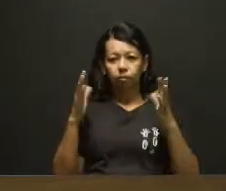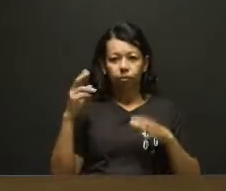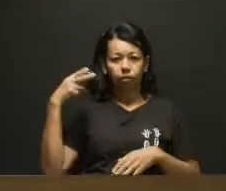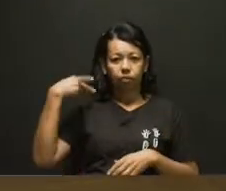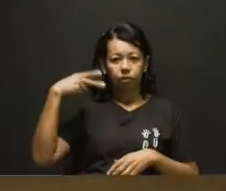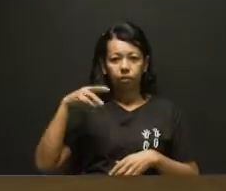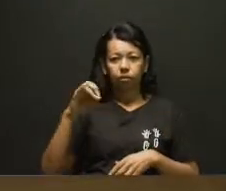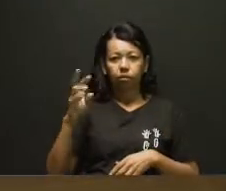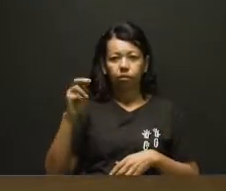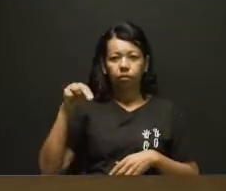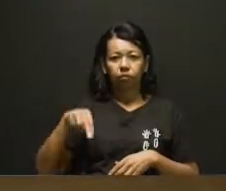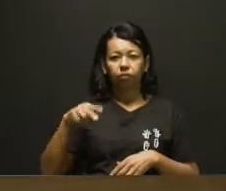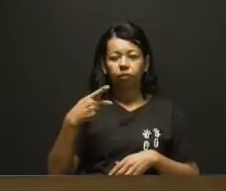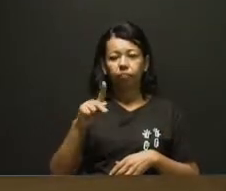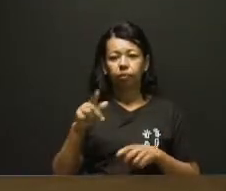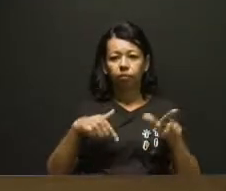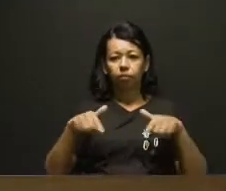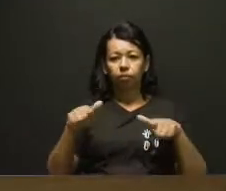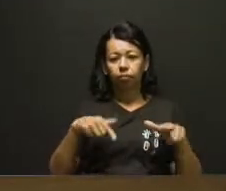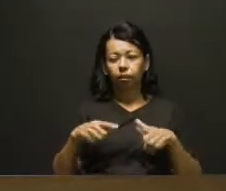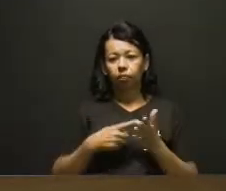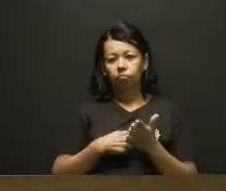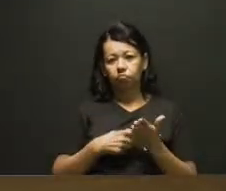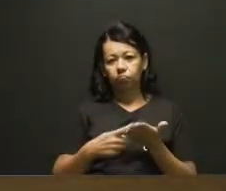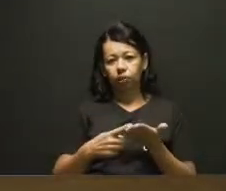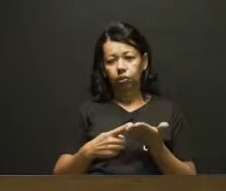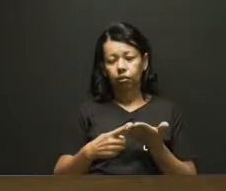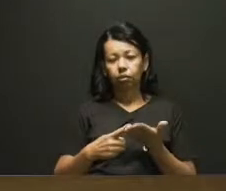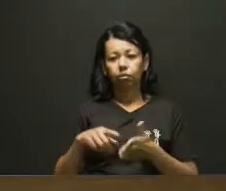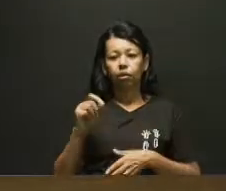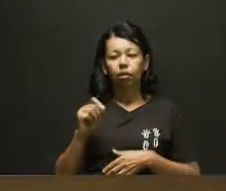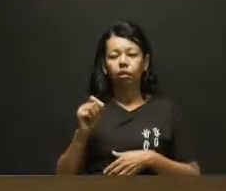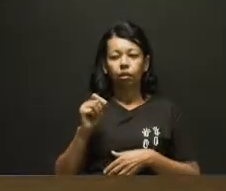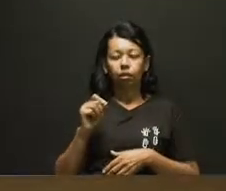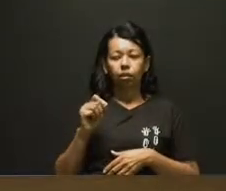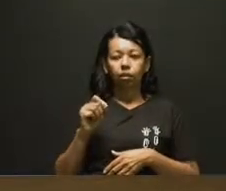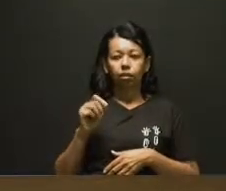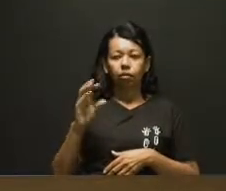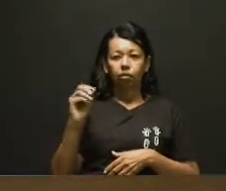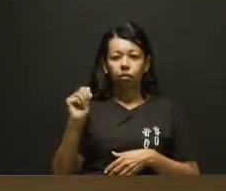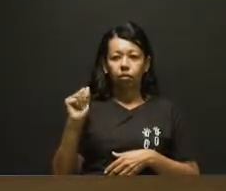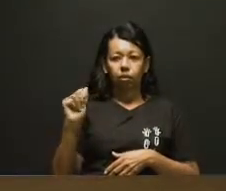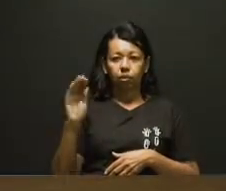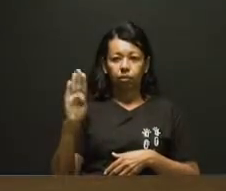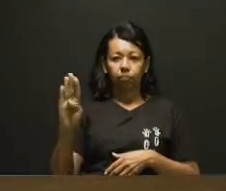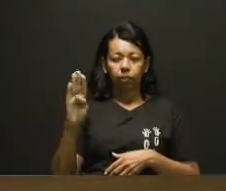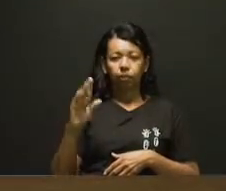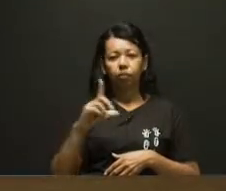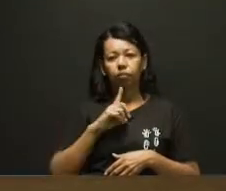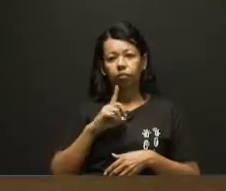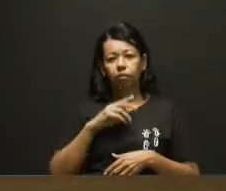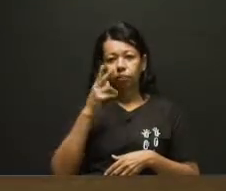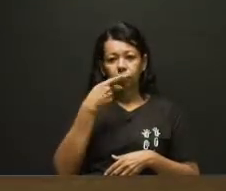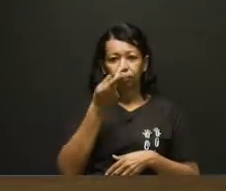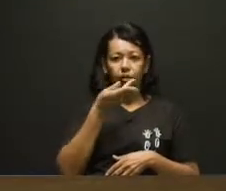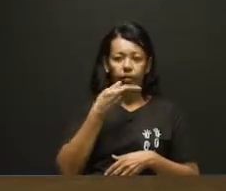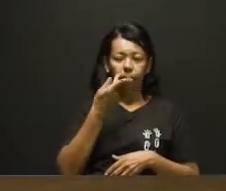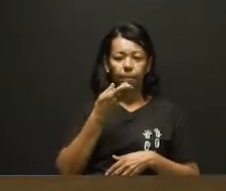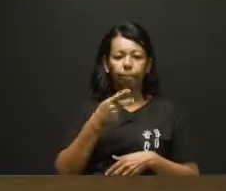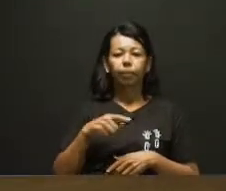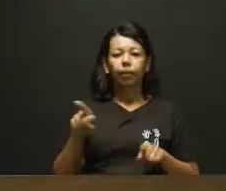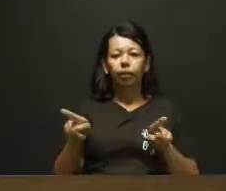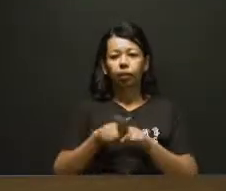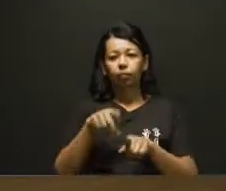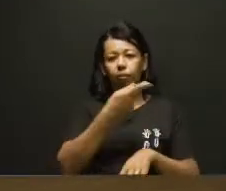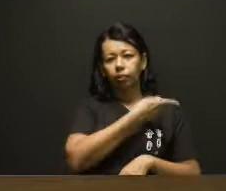ivan pela iniciativa e pela oab é o que eu queria pra falar eu também sou